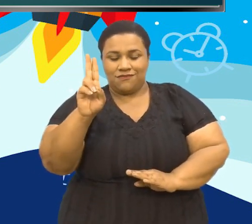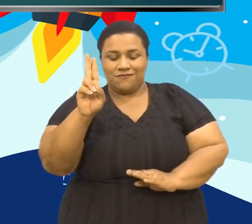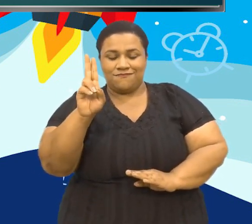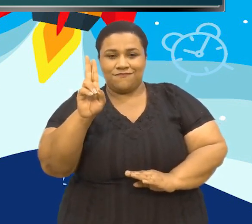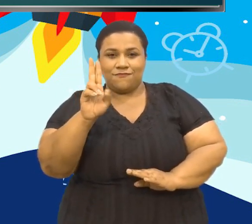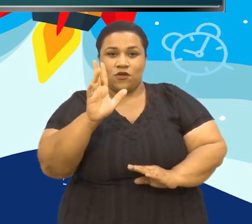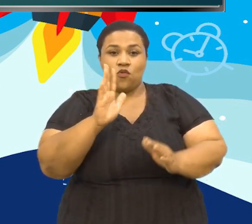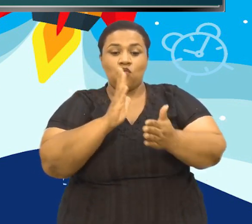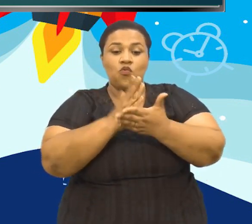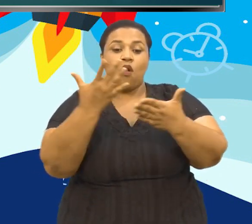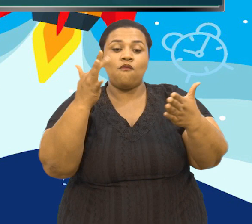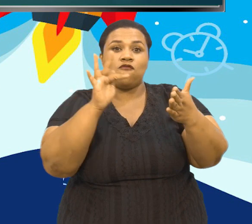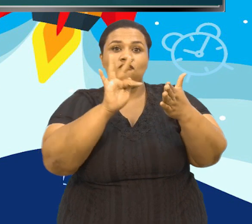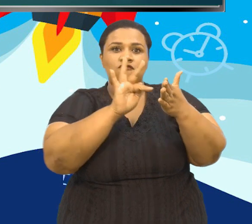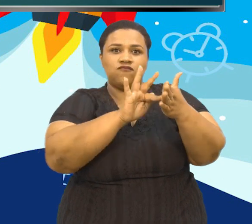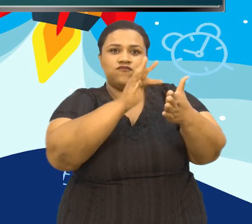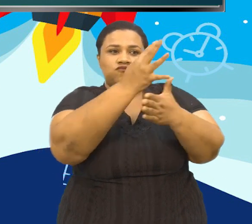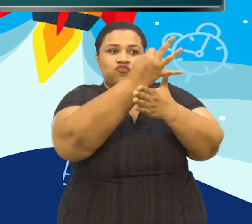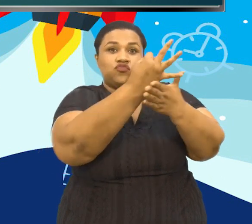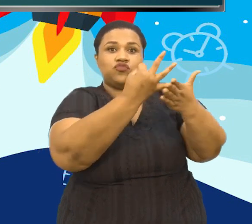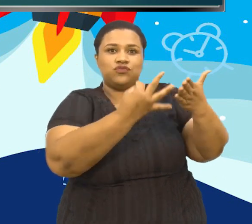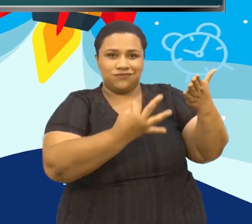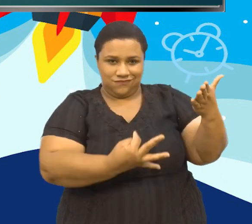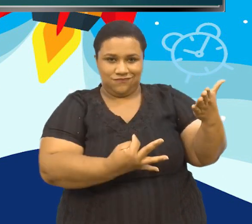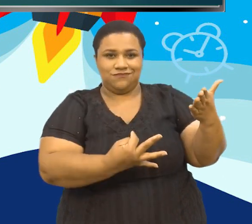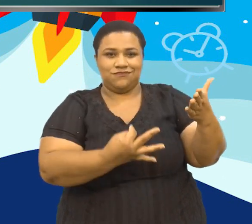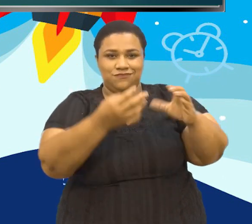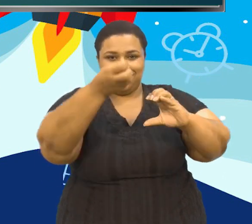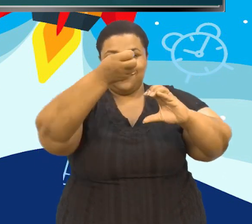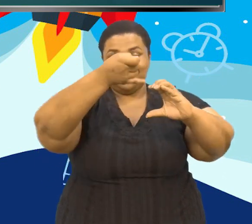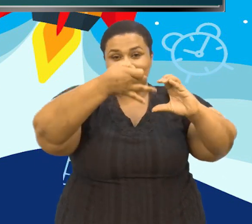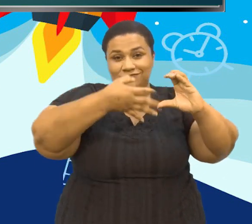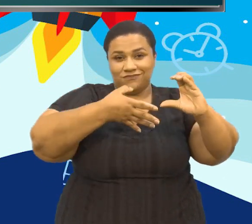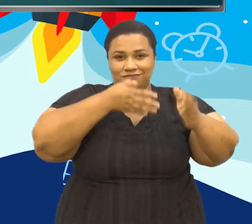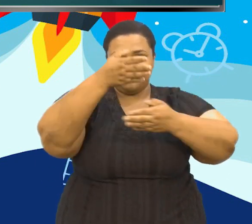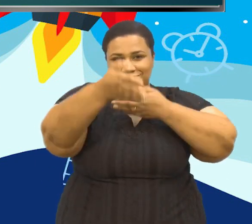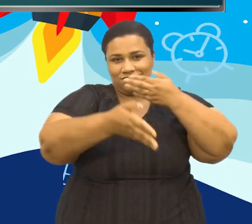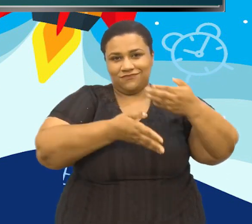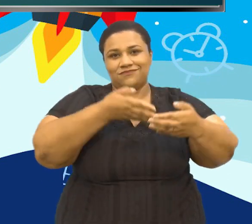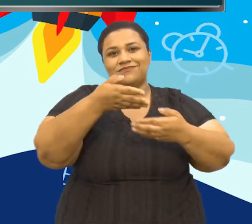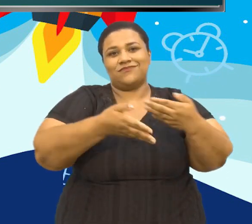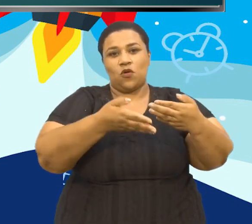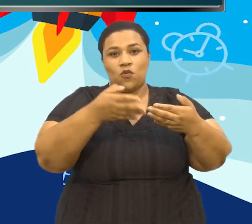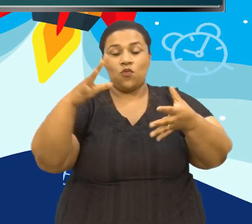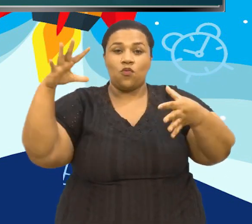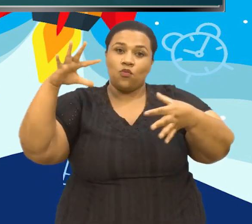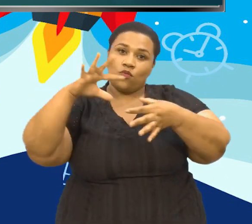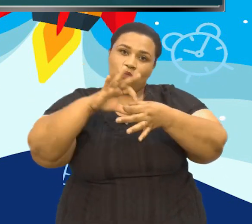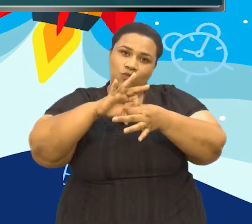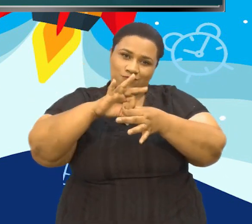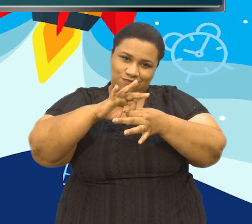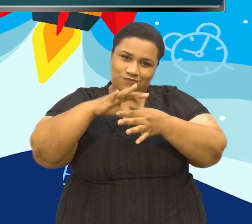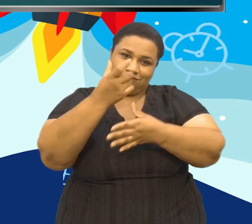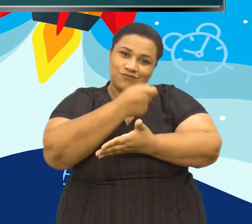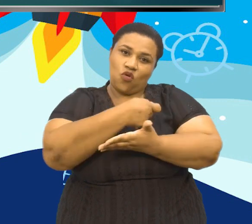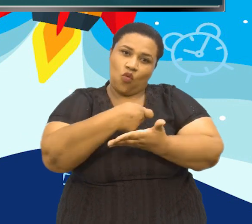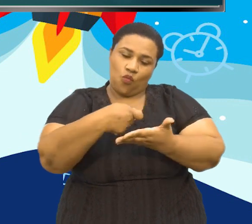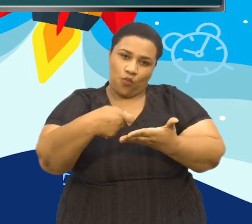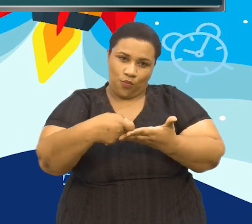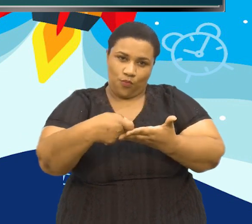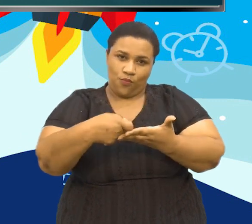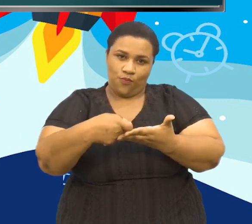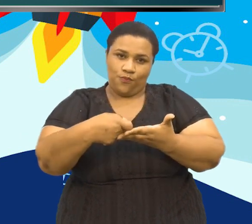para determinar os textos de acordo com as suas características em relação a um contexto que ele está